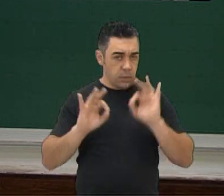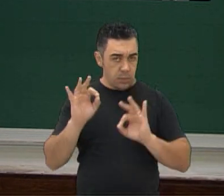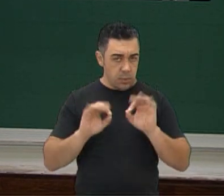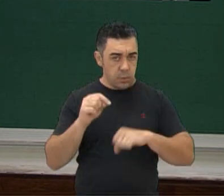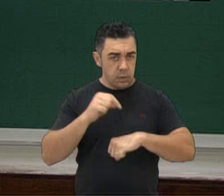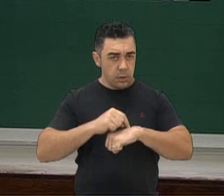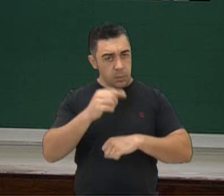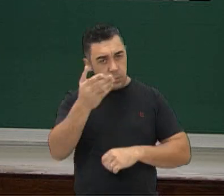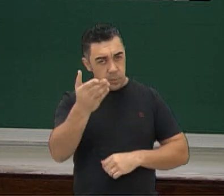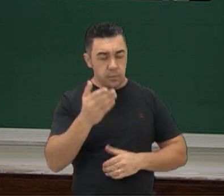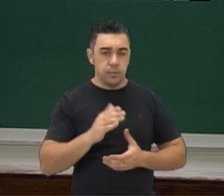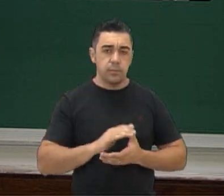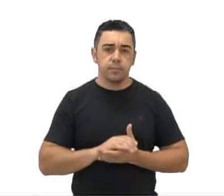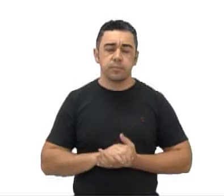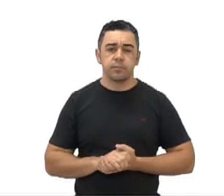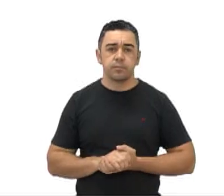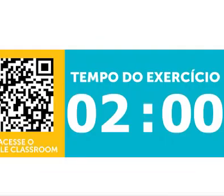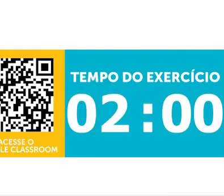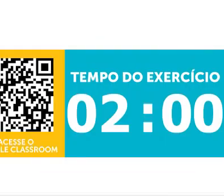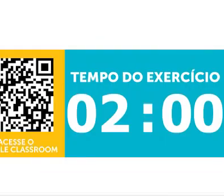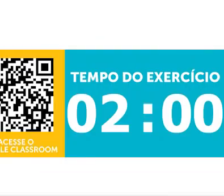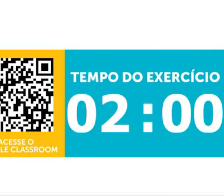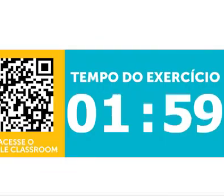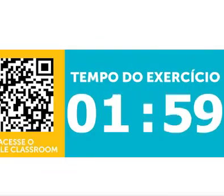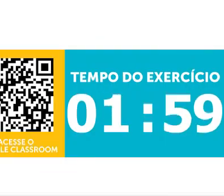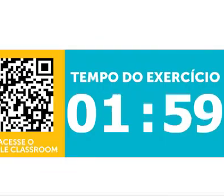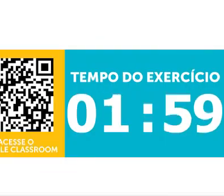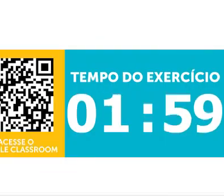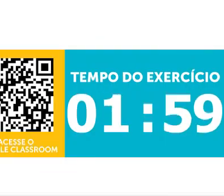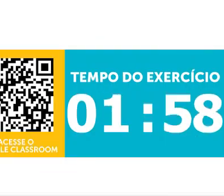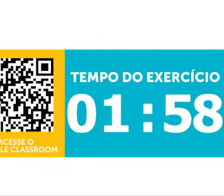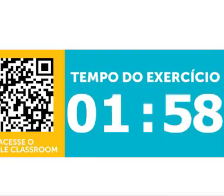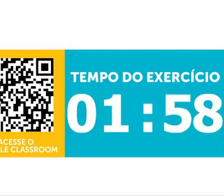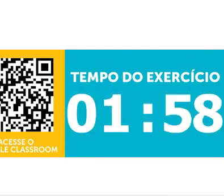Um tempo para vocês identificarem.